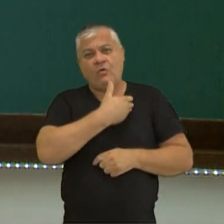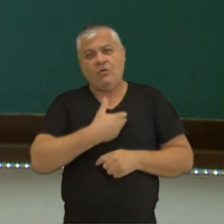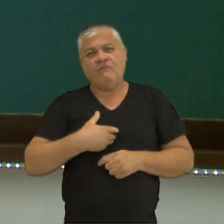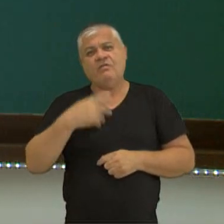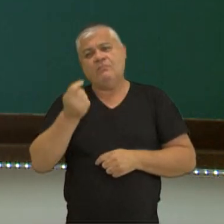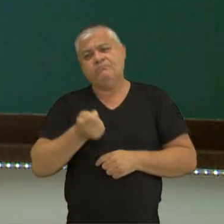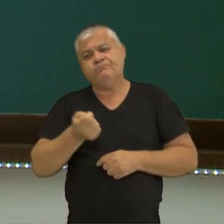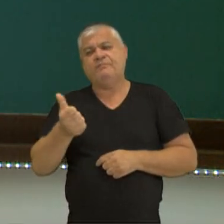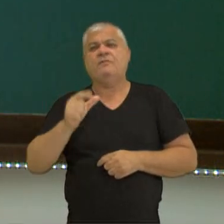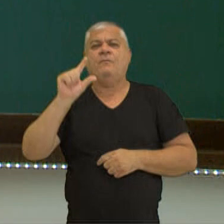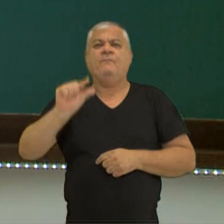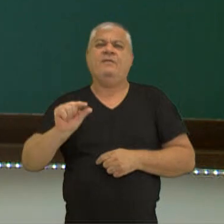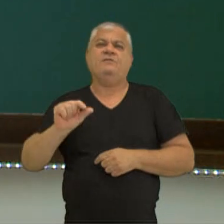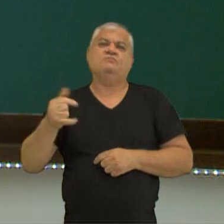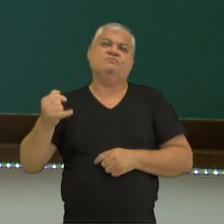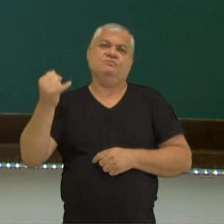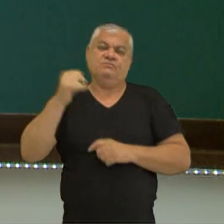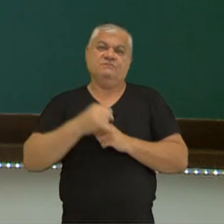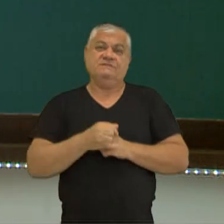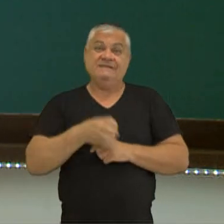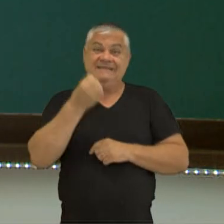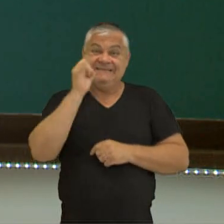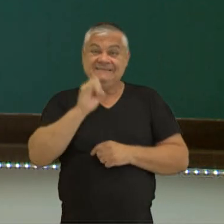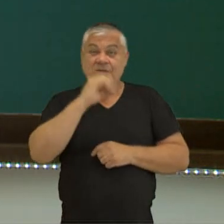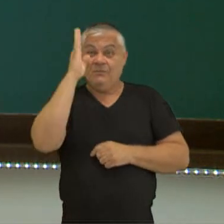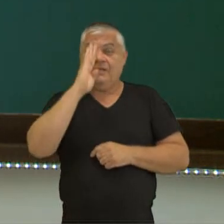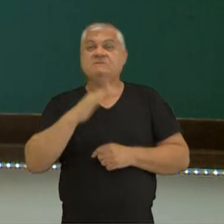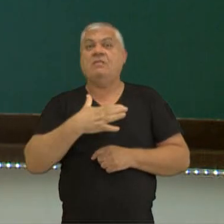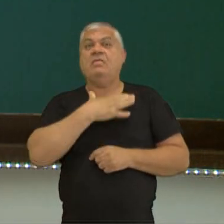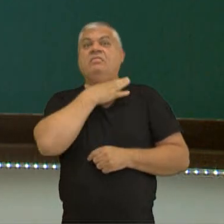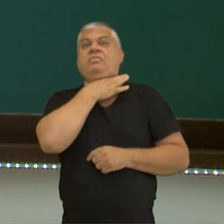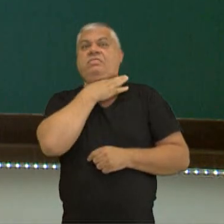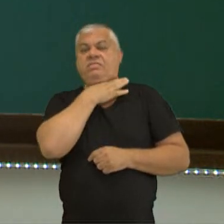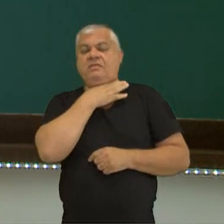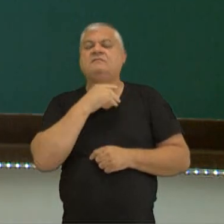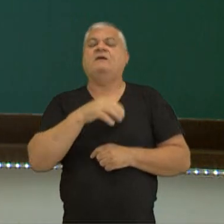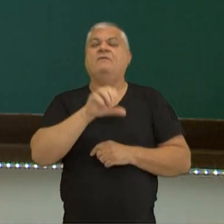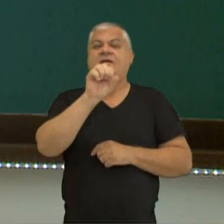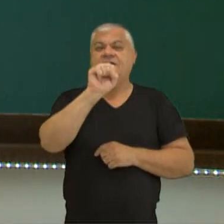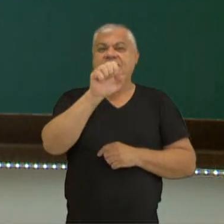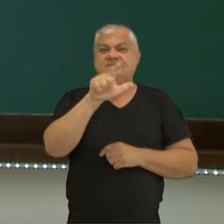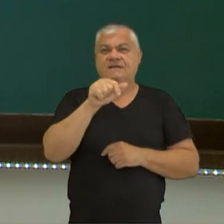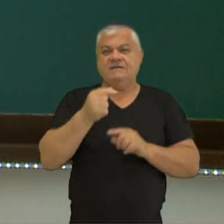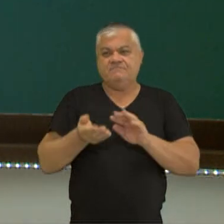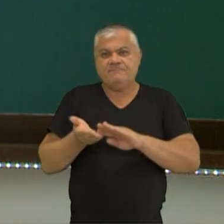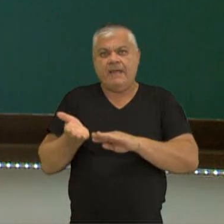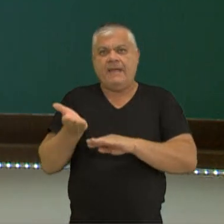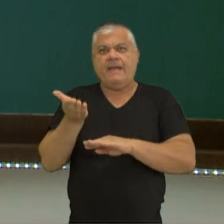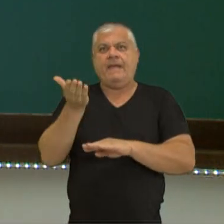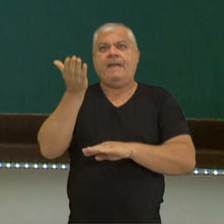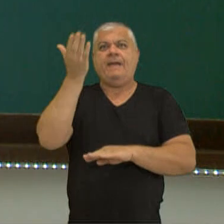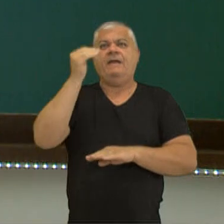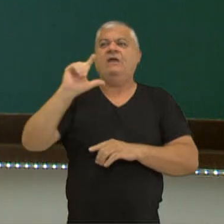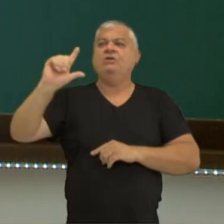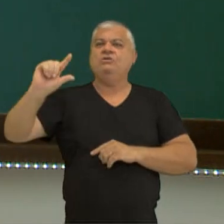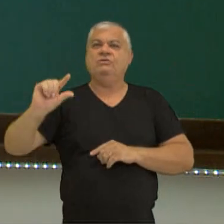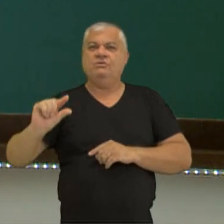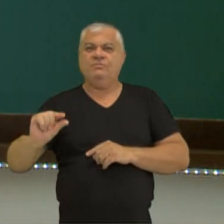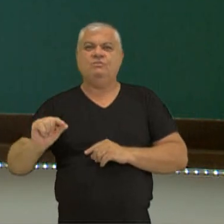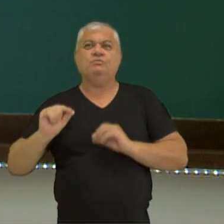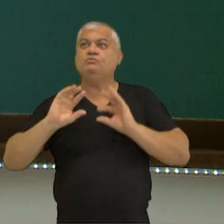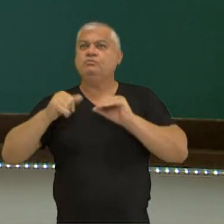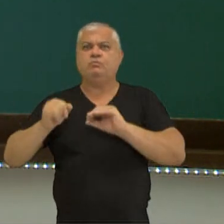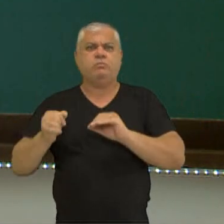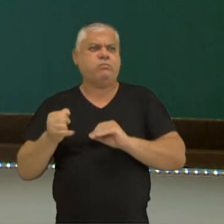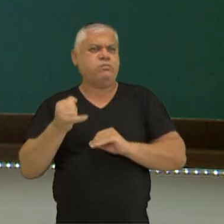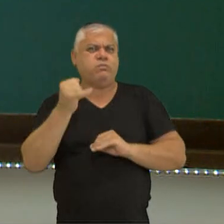menos juros. Quando nós estamos com uma situação mais turbulenta, a Selic tem que aumentar. E isso faz aumentar o juro de